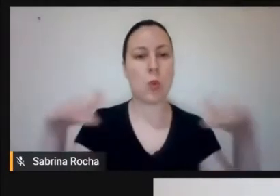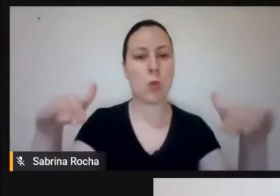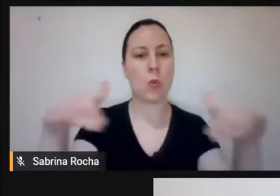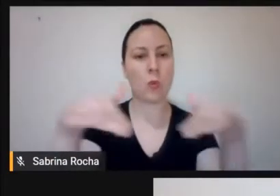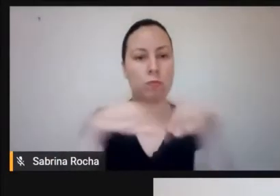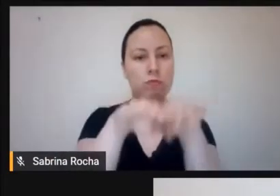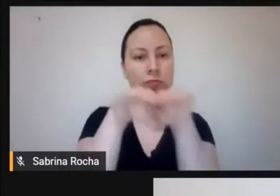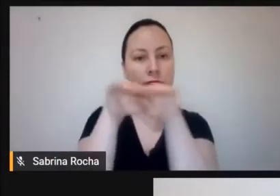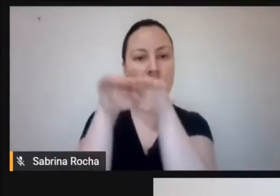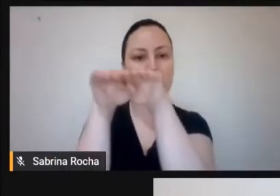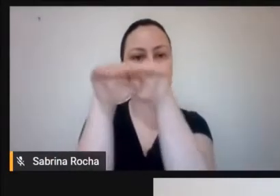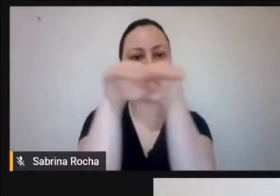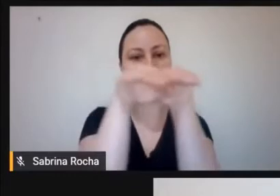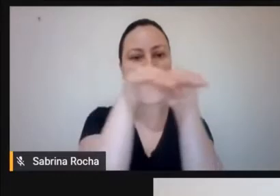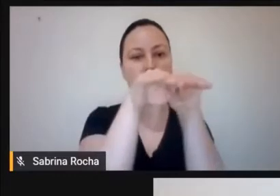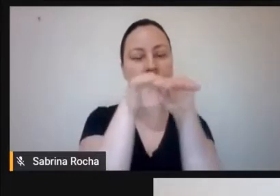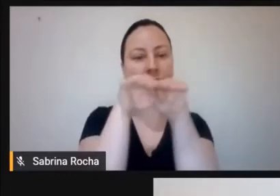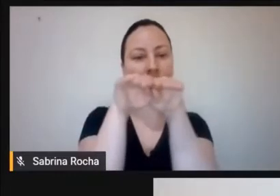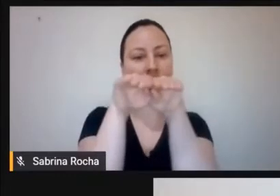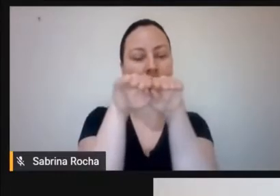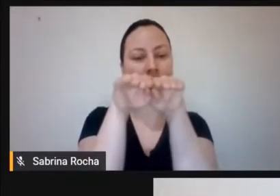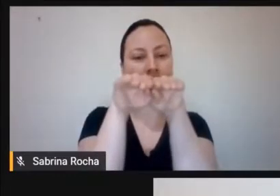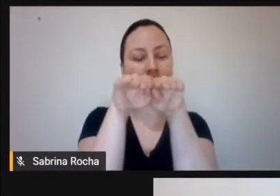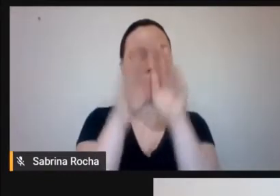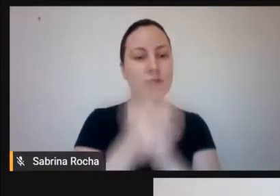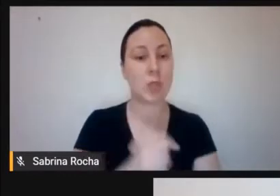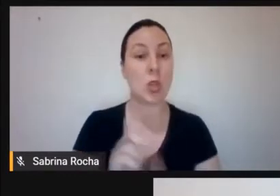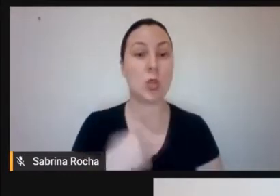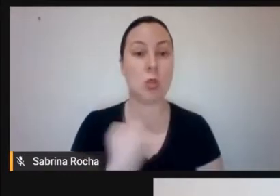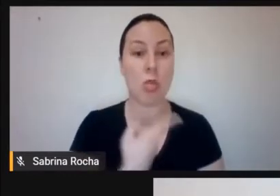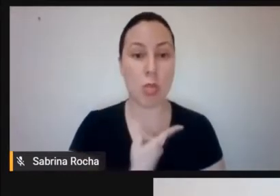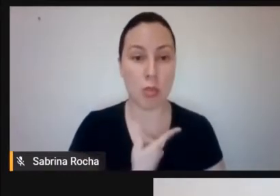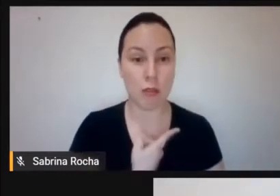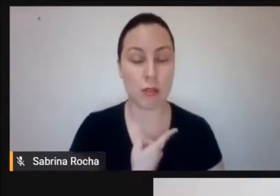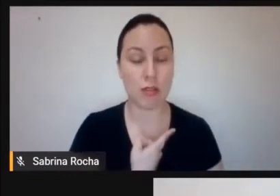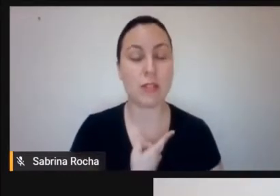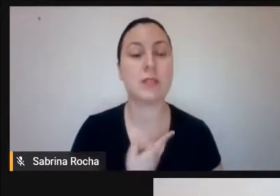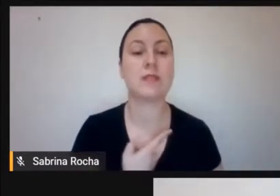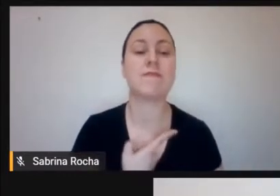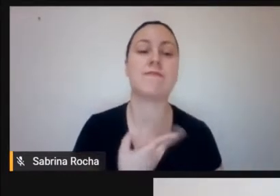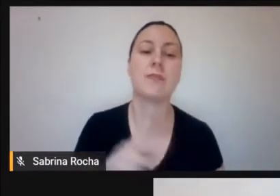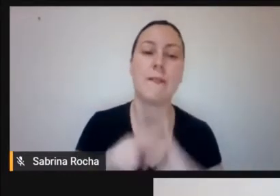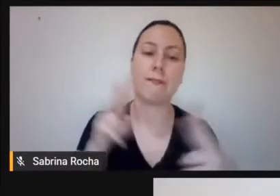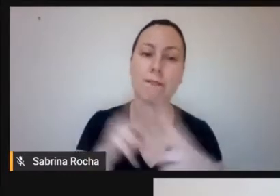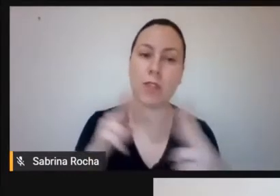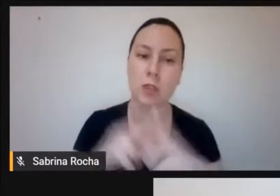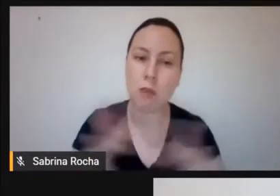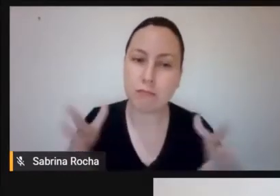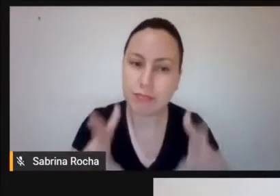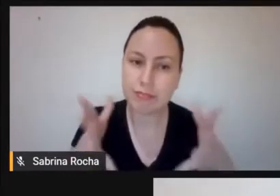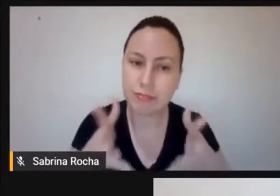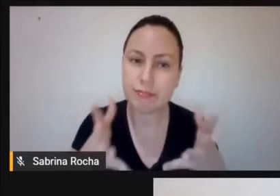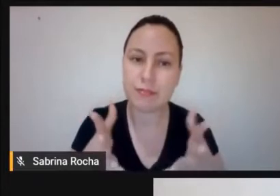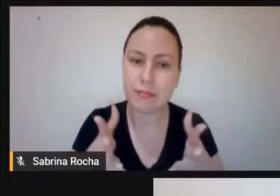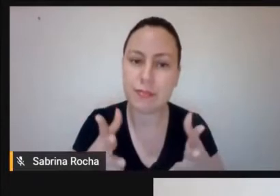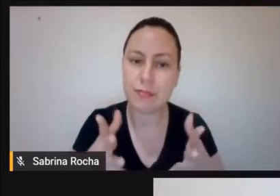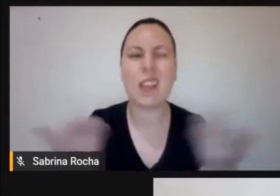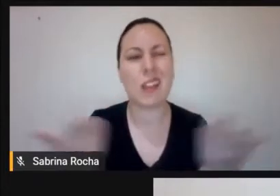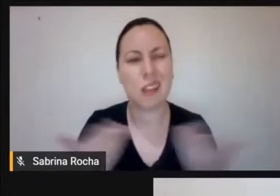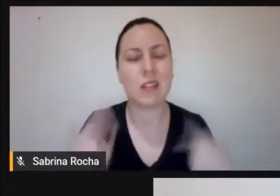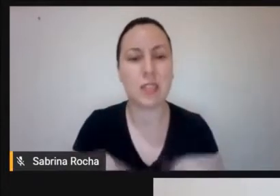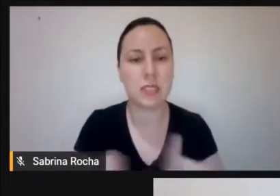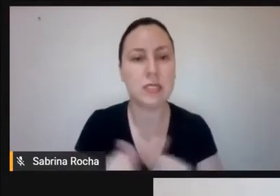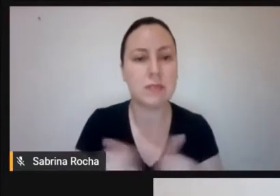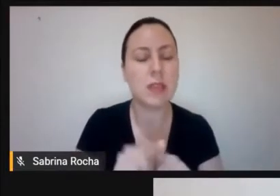muito estimulados na realidade virtual. E principalmente agora na pandemia, a gente está sendo convocado a habitar